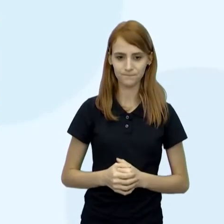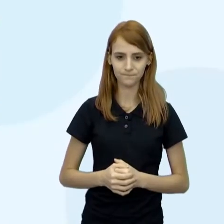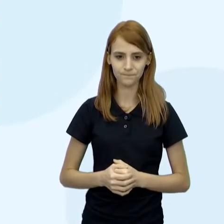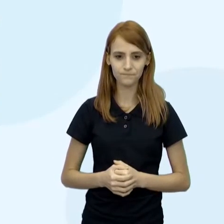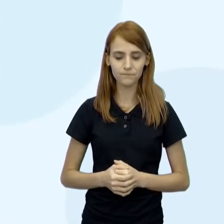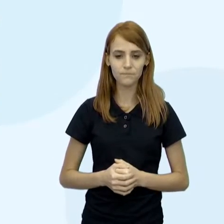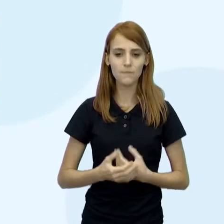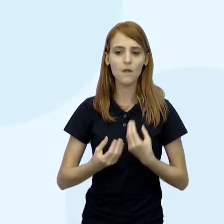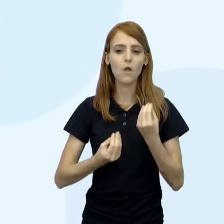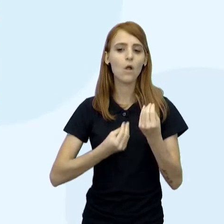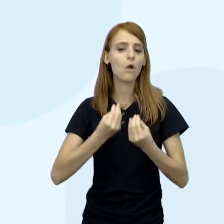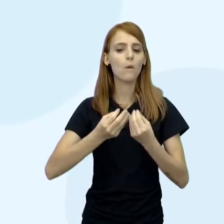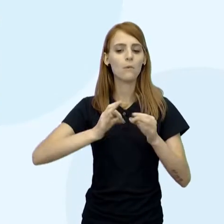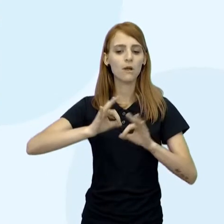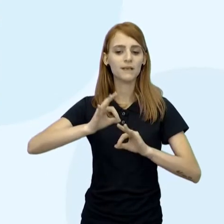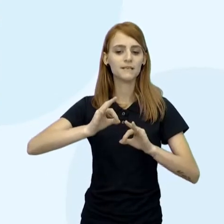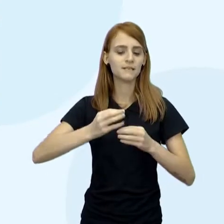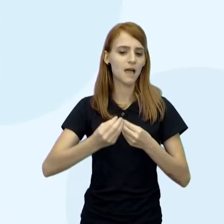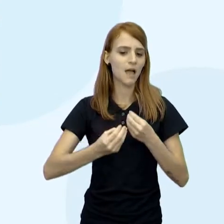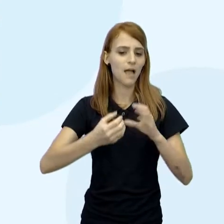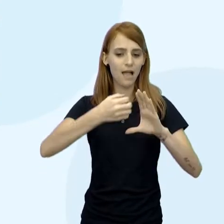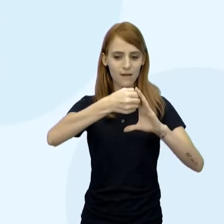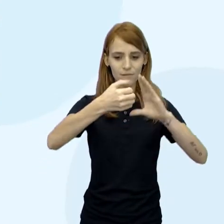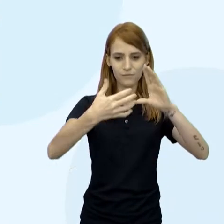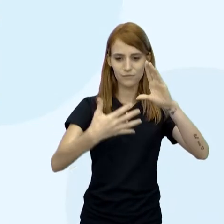formas de organização é categorizar